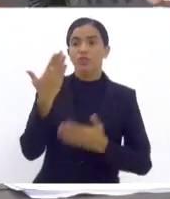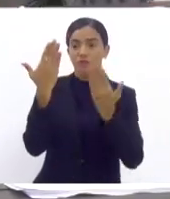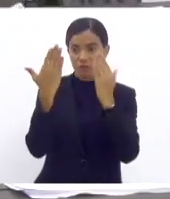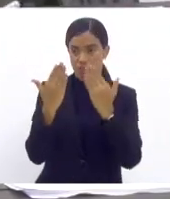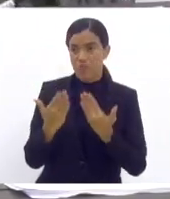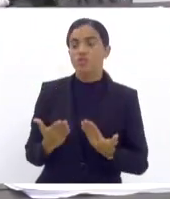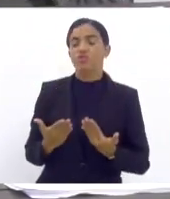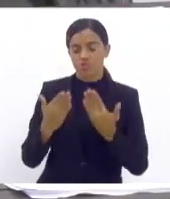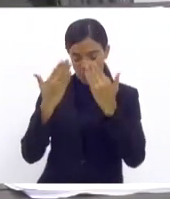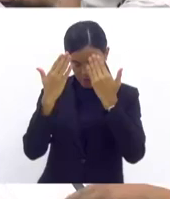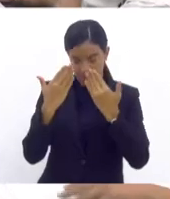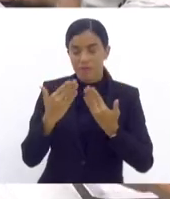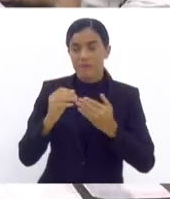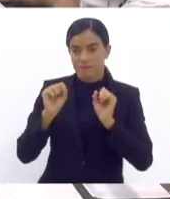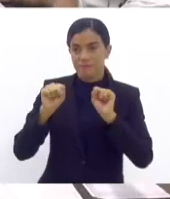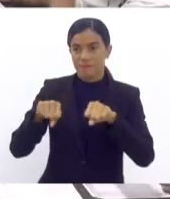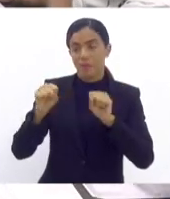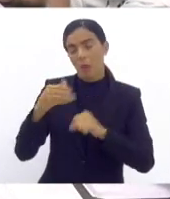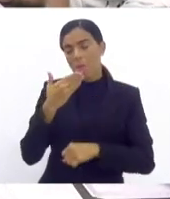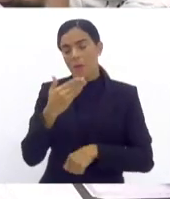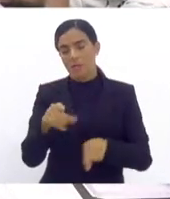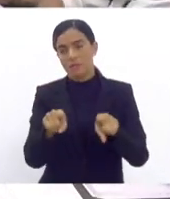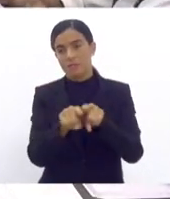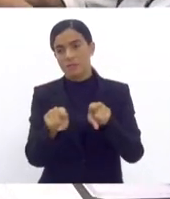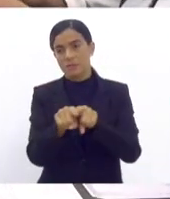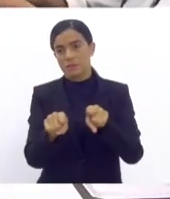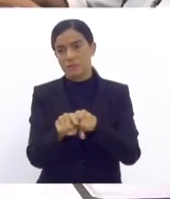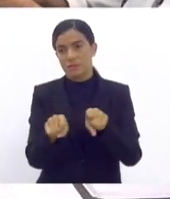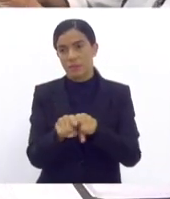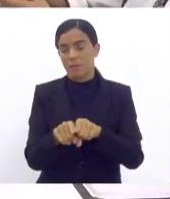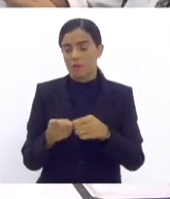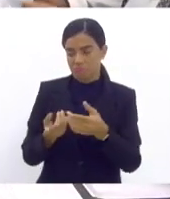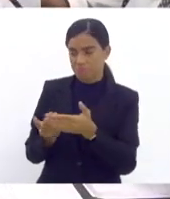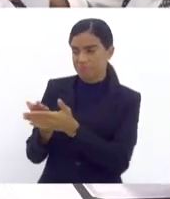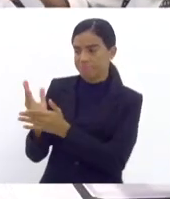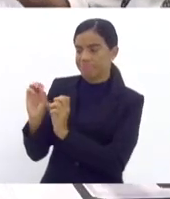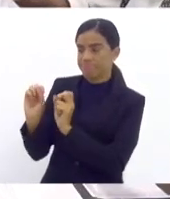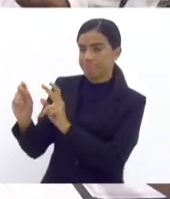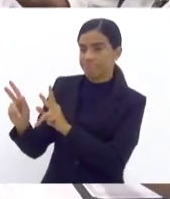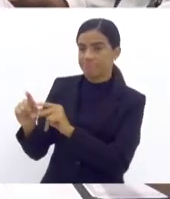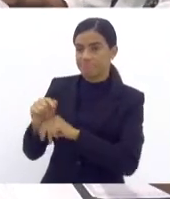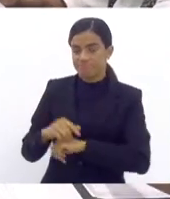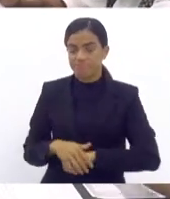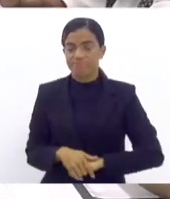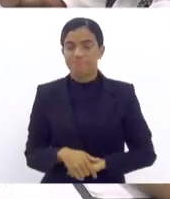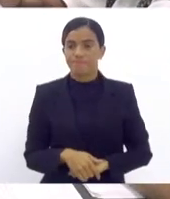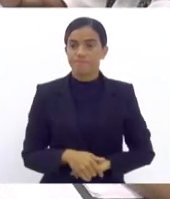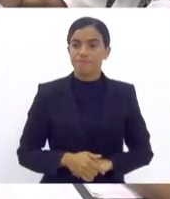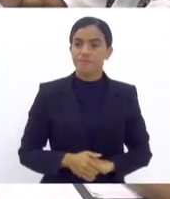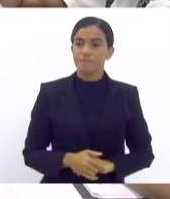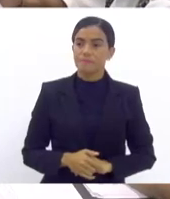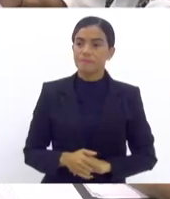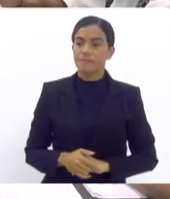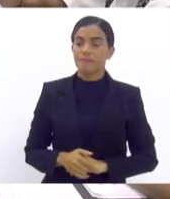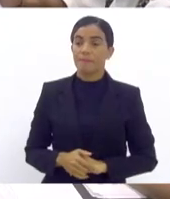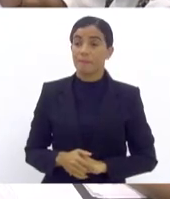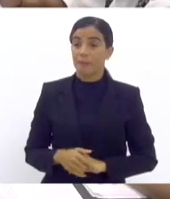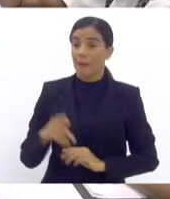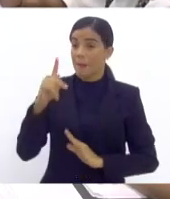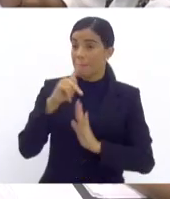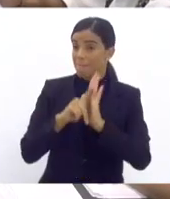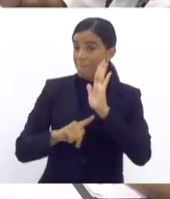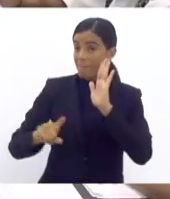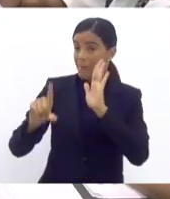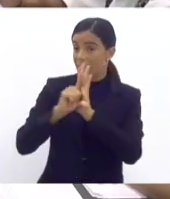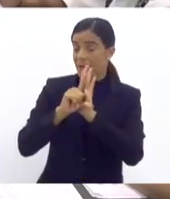fazer a verificação então, junto à mesa. Eu também peço, então. Então, pedido de vista é deferido pelo deputado Carlos Mink. O PL